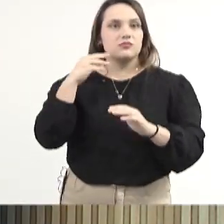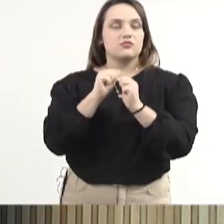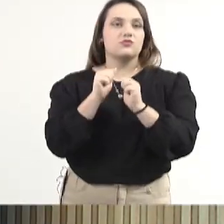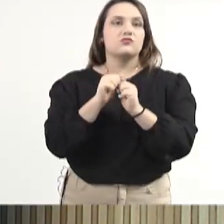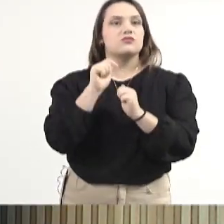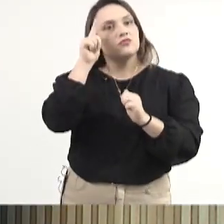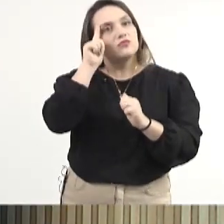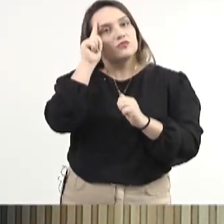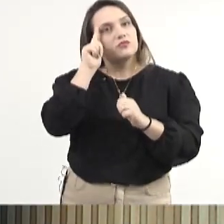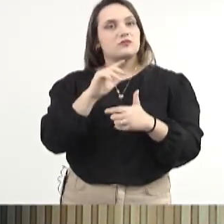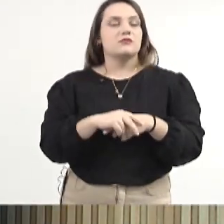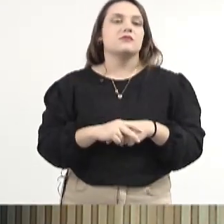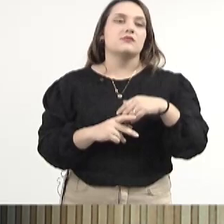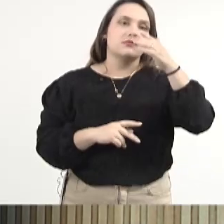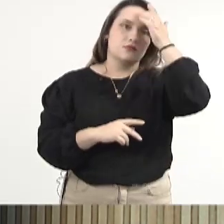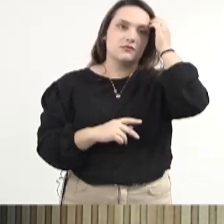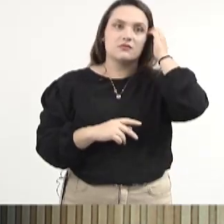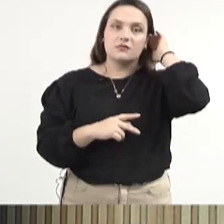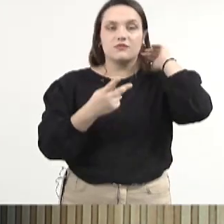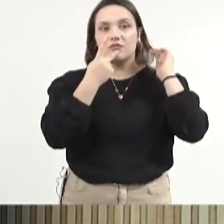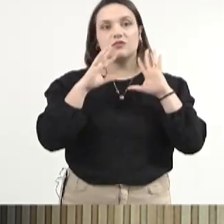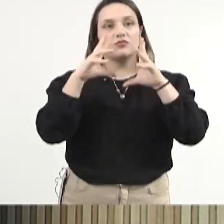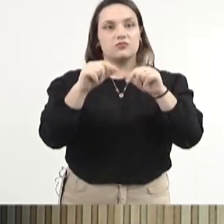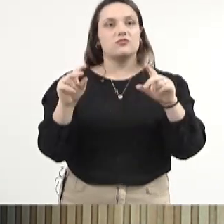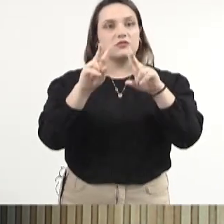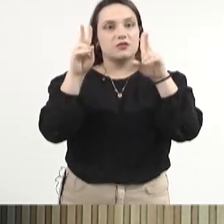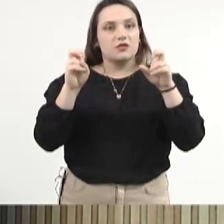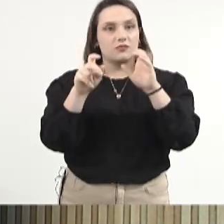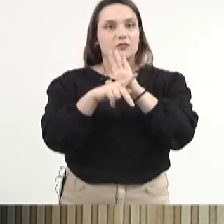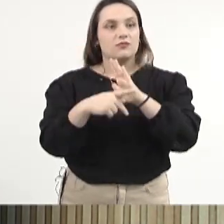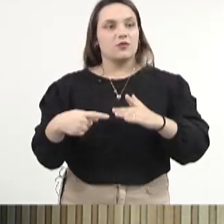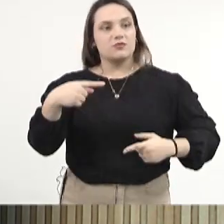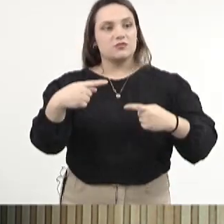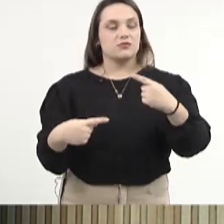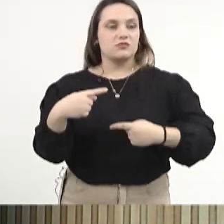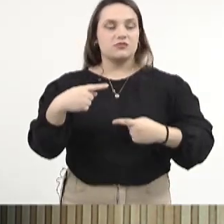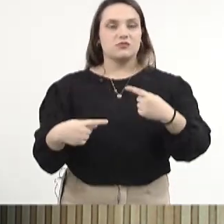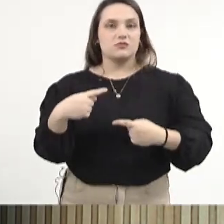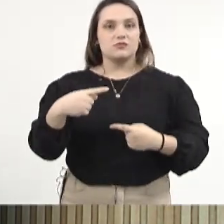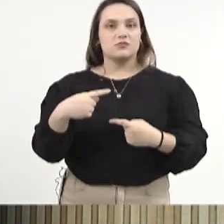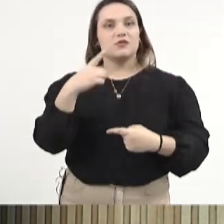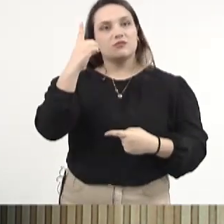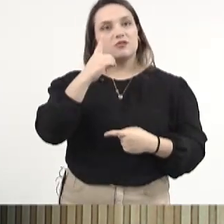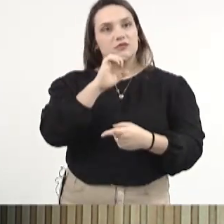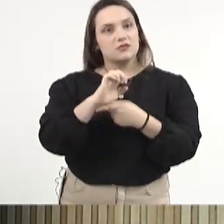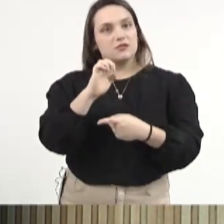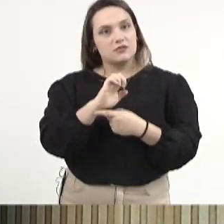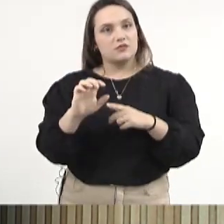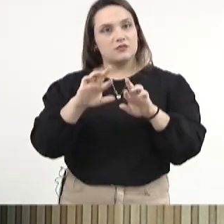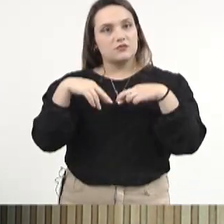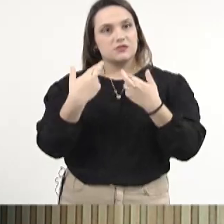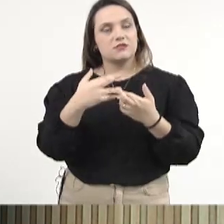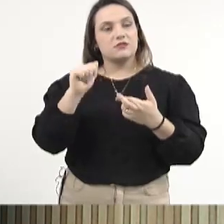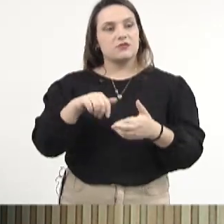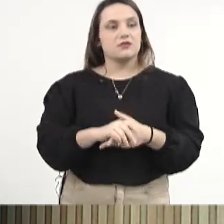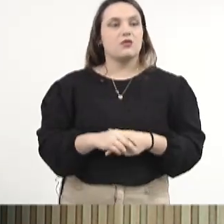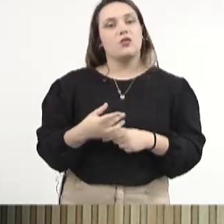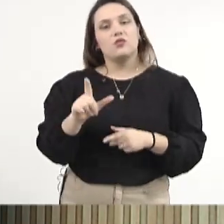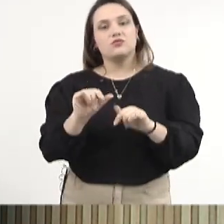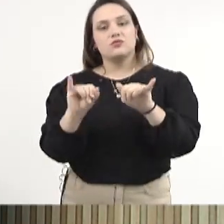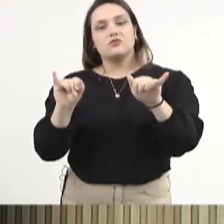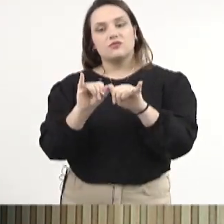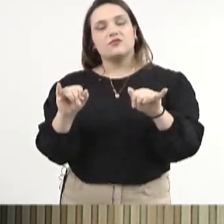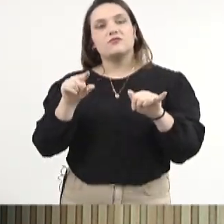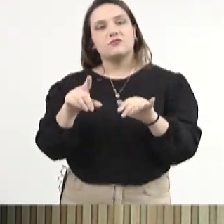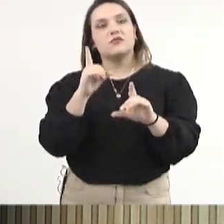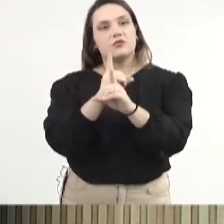Gustavo Fax, já antecipando as matérias que devem ser discutidas pelos deputados estaduais na sessão plenária. Outras